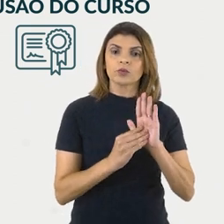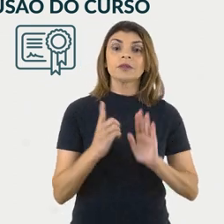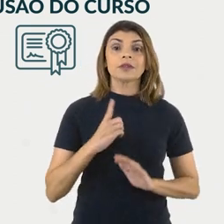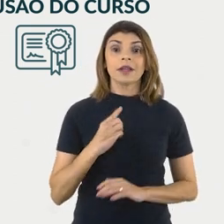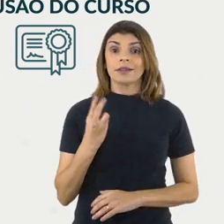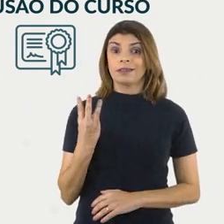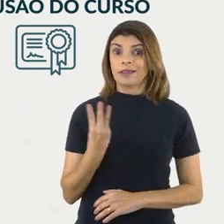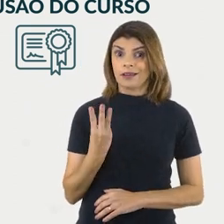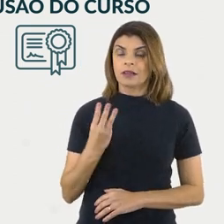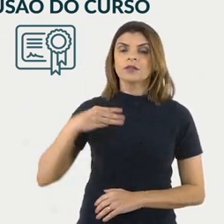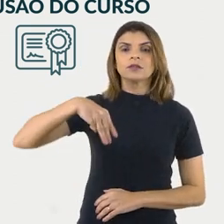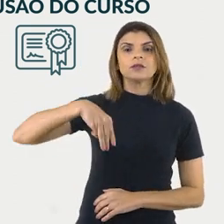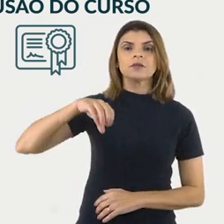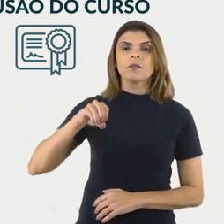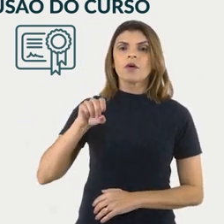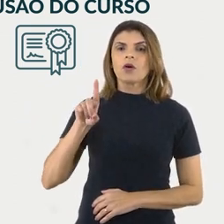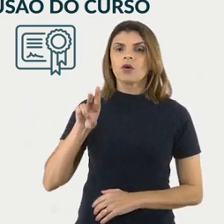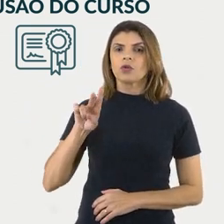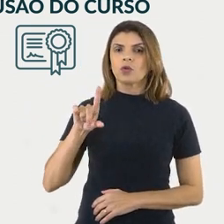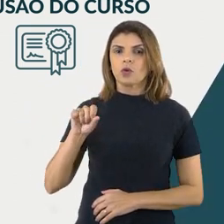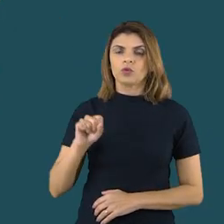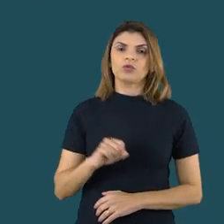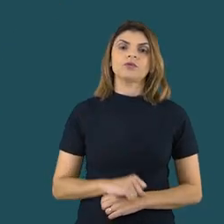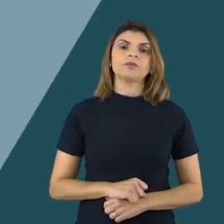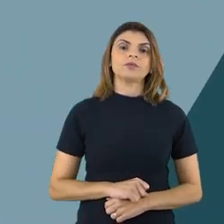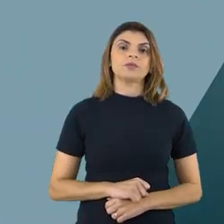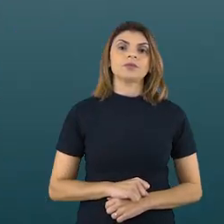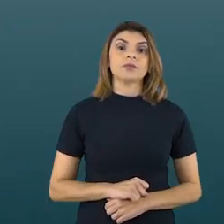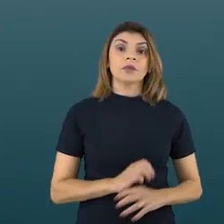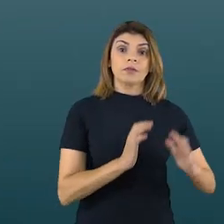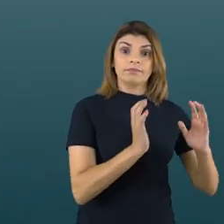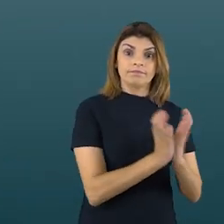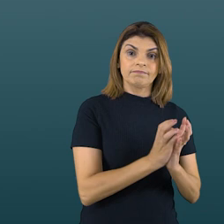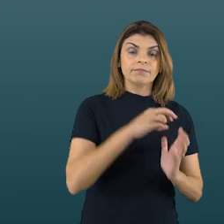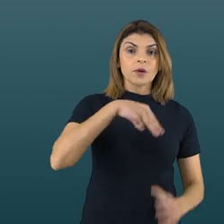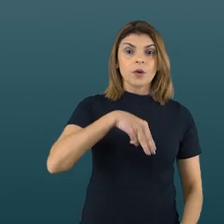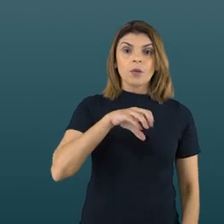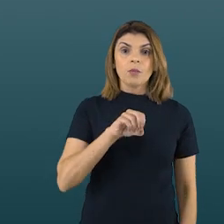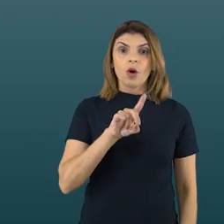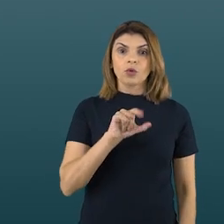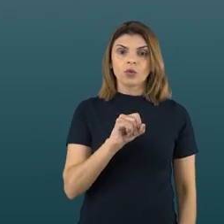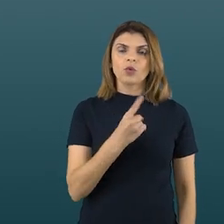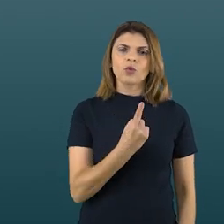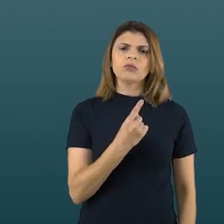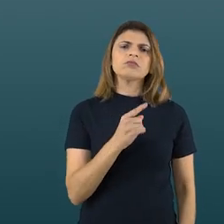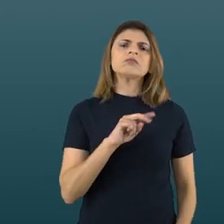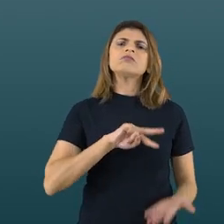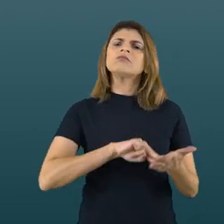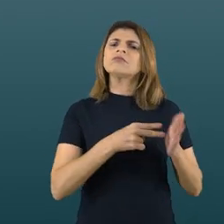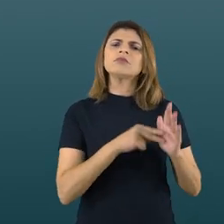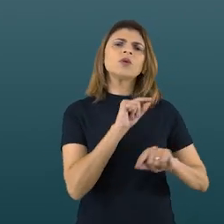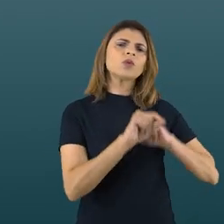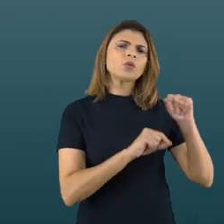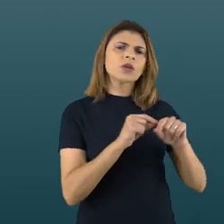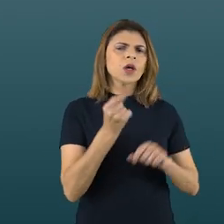está organizado em 3 módulos abrangentes. Módulo 1 – O que é